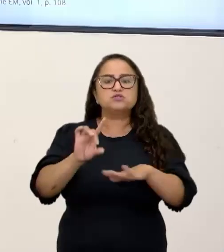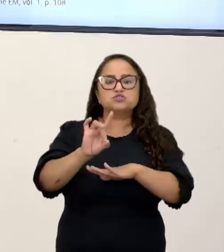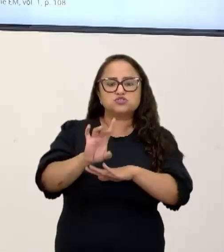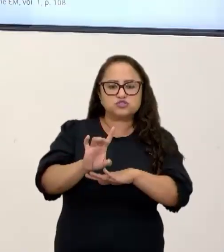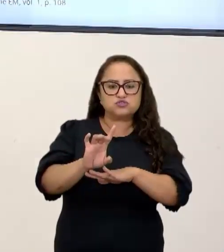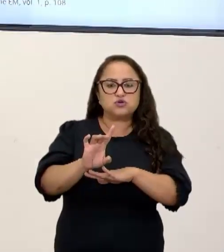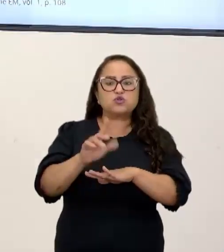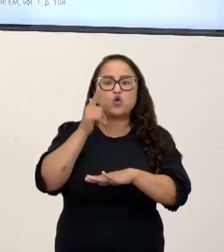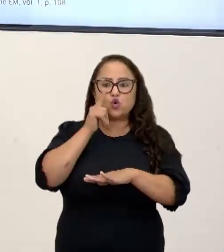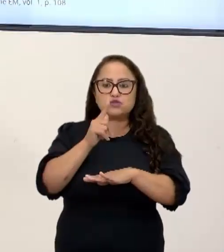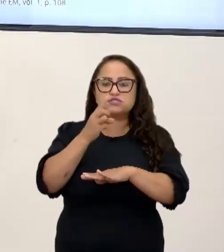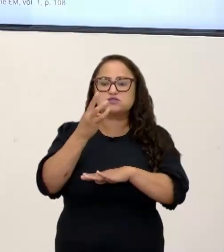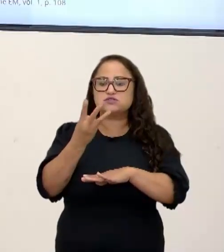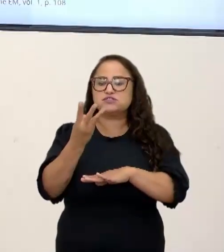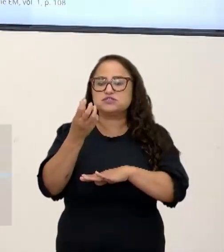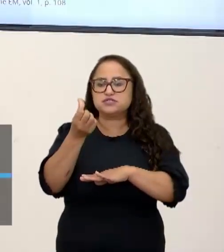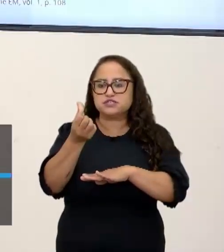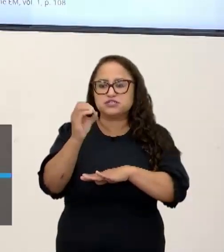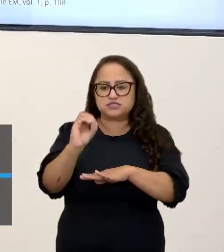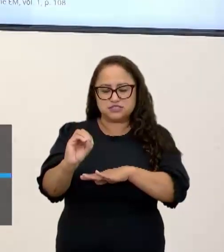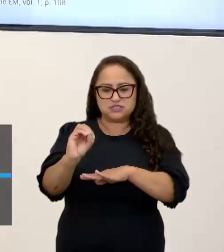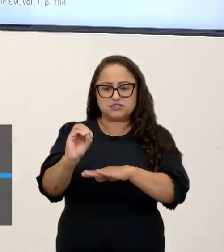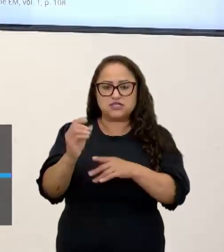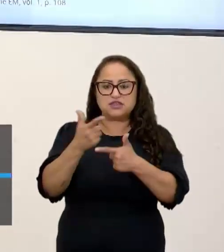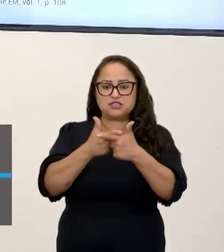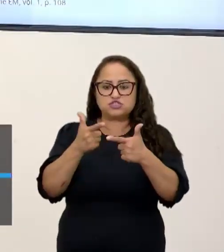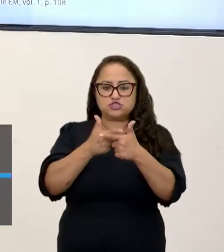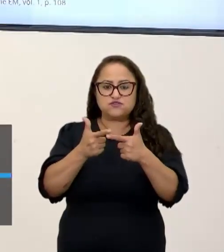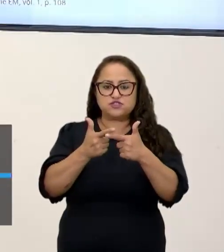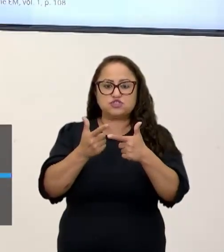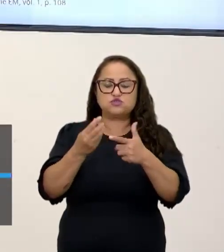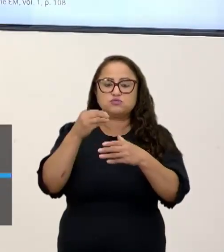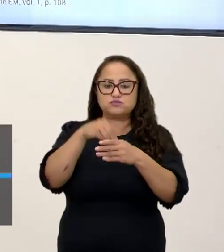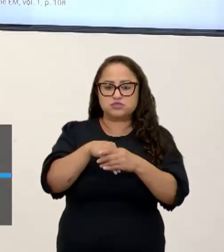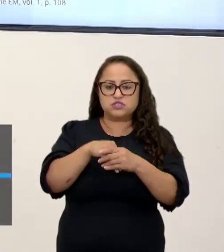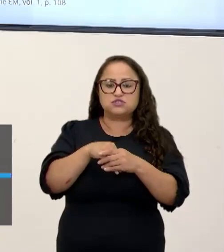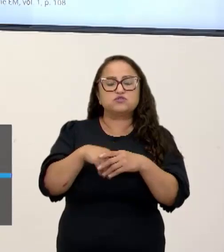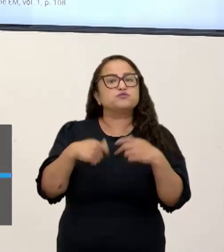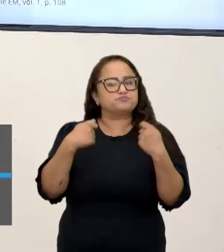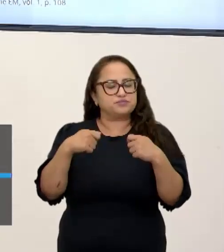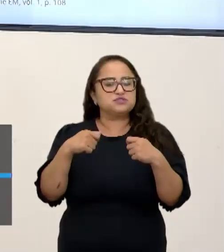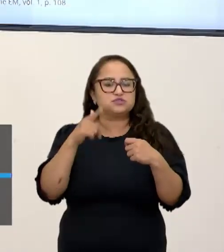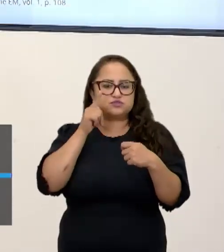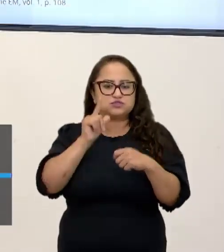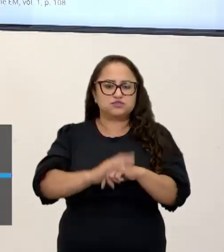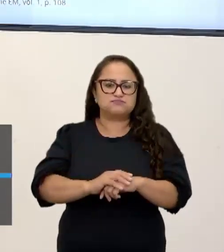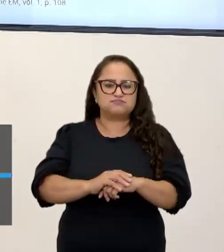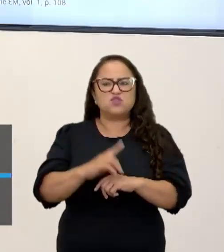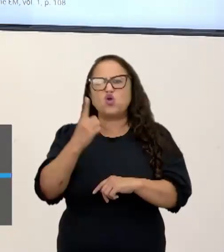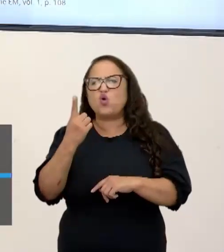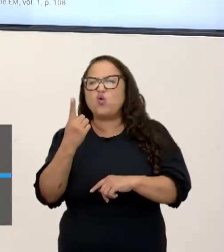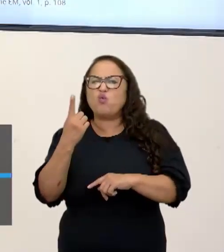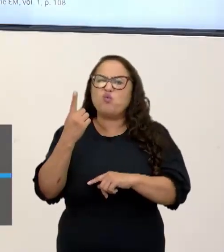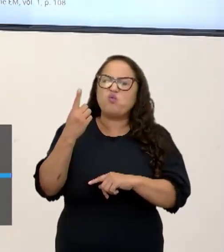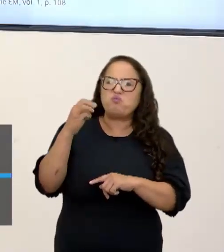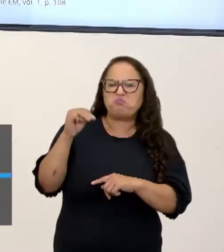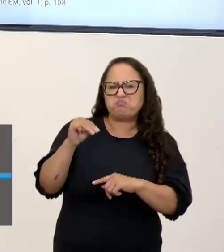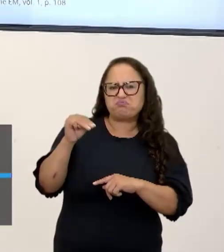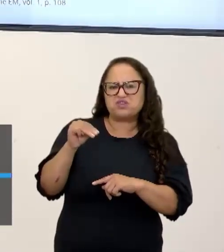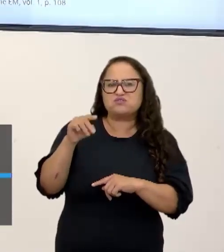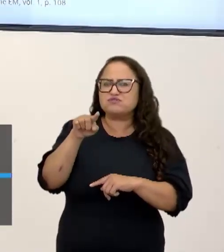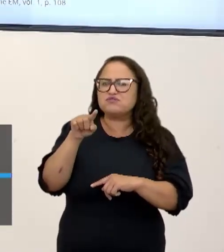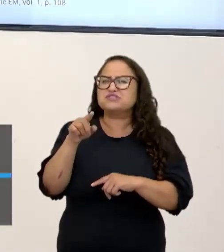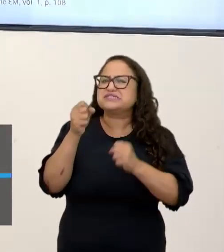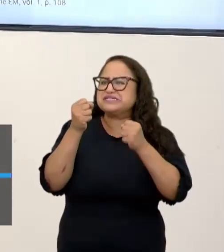fazer 360 dividido pelo ângulo interno e der exato, dá para pavimentar. Então, vou dar aí para vocês um minutinho, para vocês